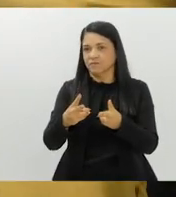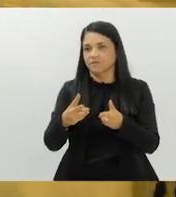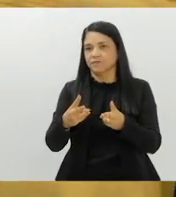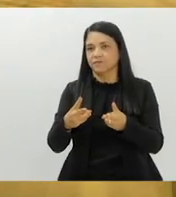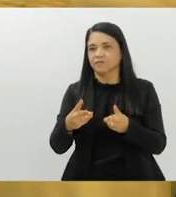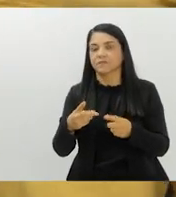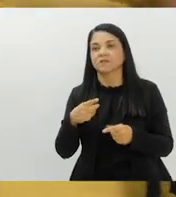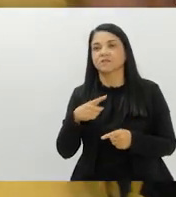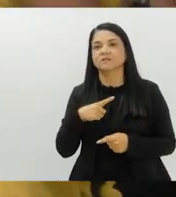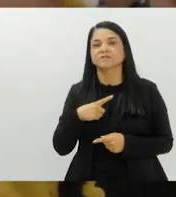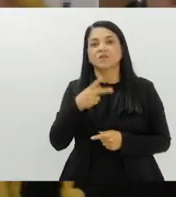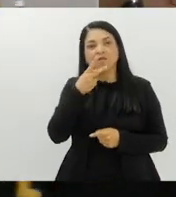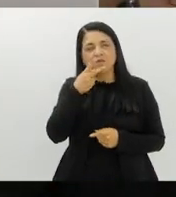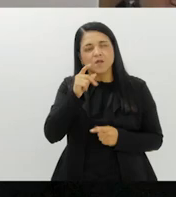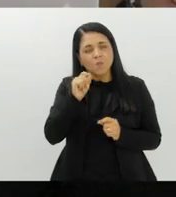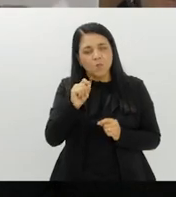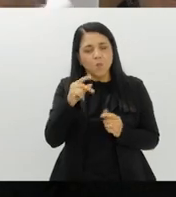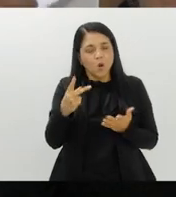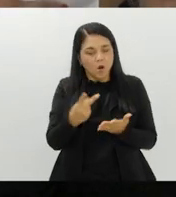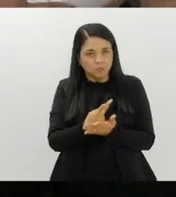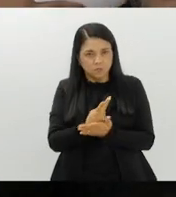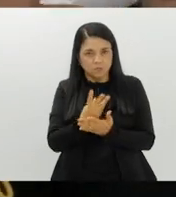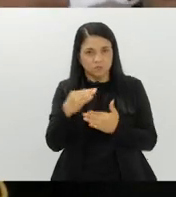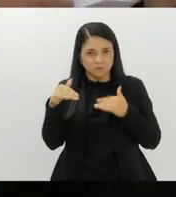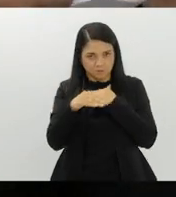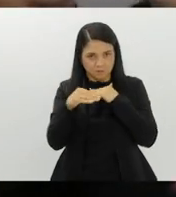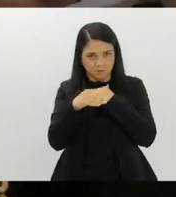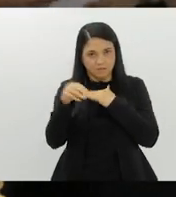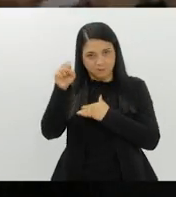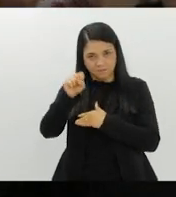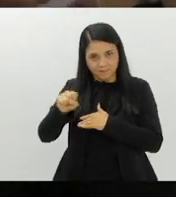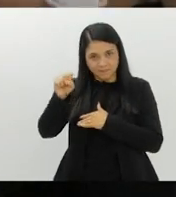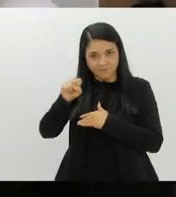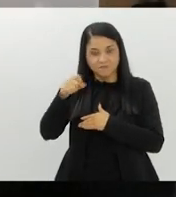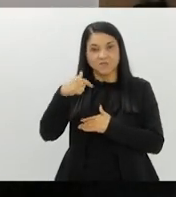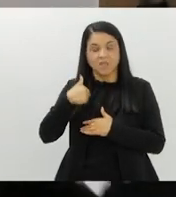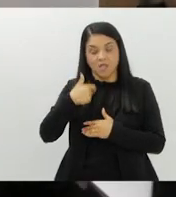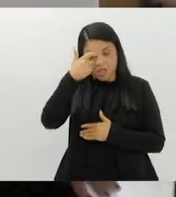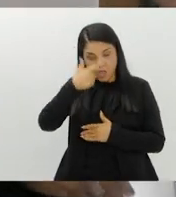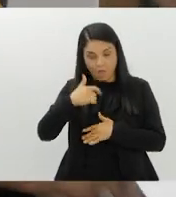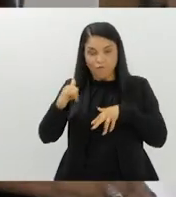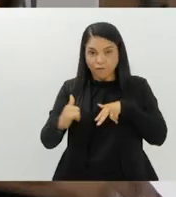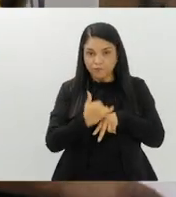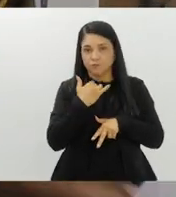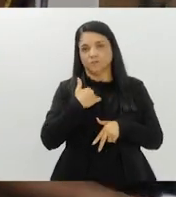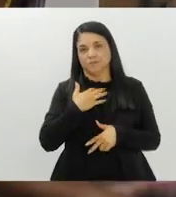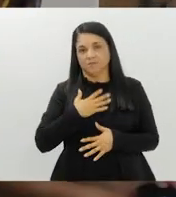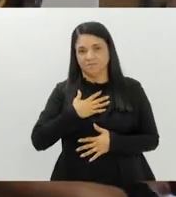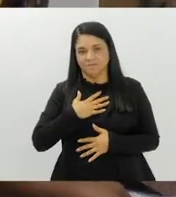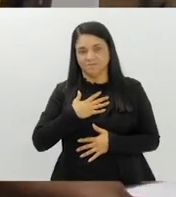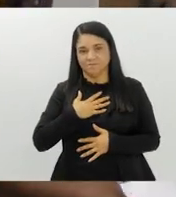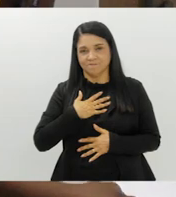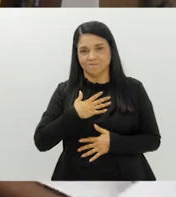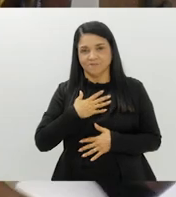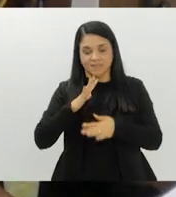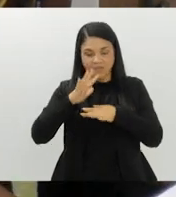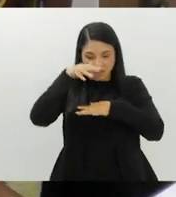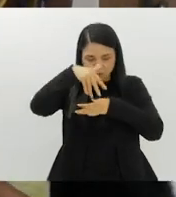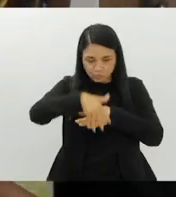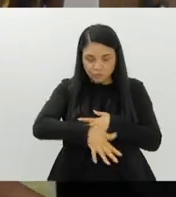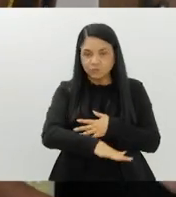pouquinho do que aconteceu, eu fui uma vítima também, ali naquela